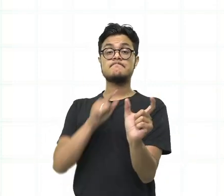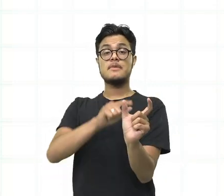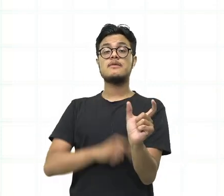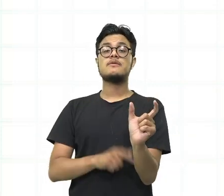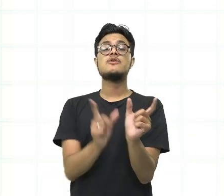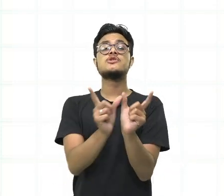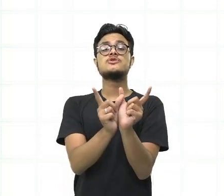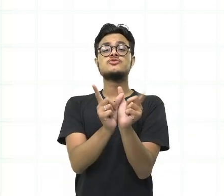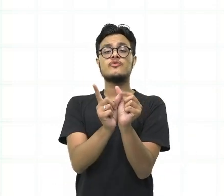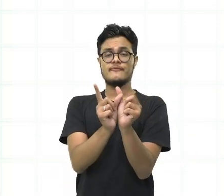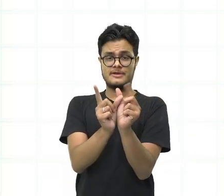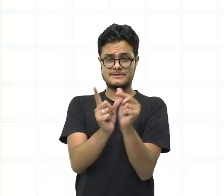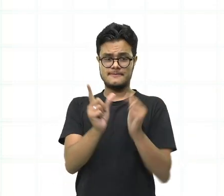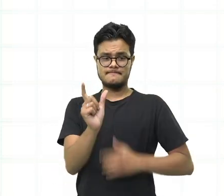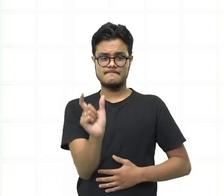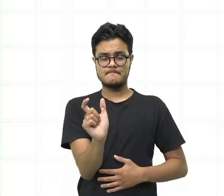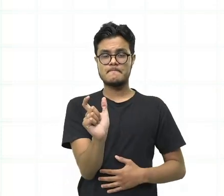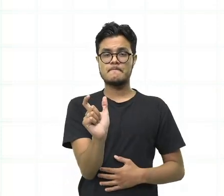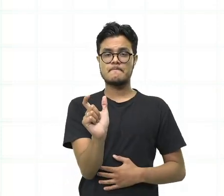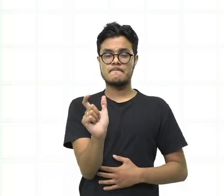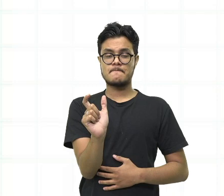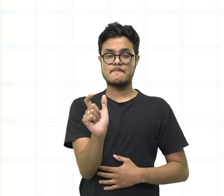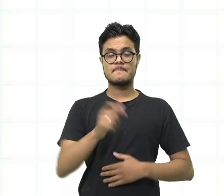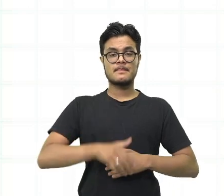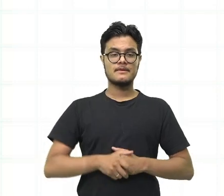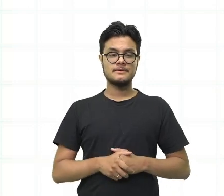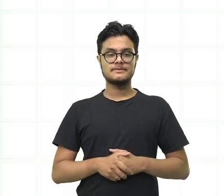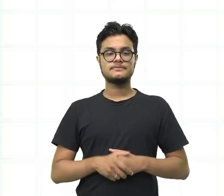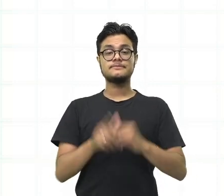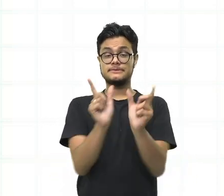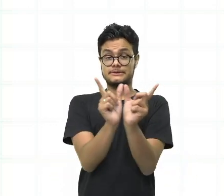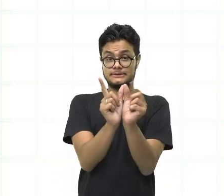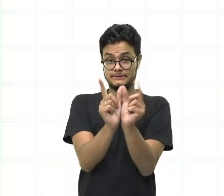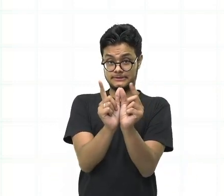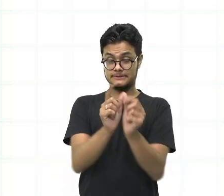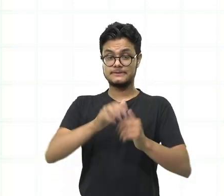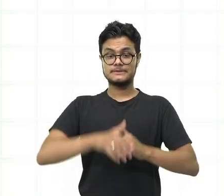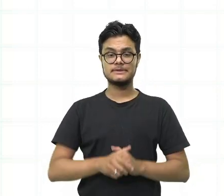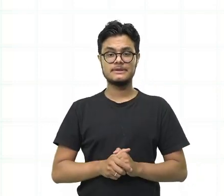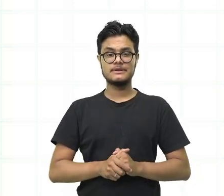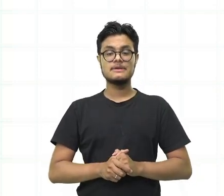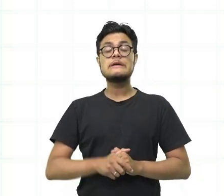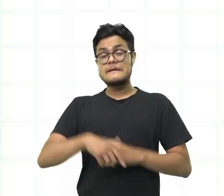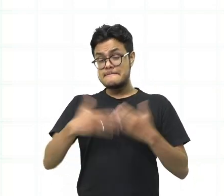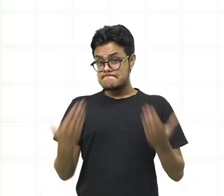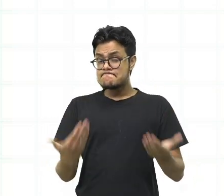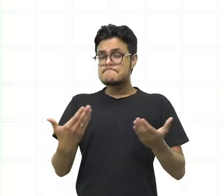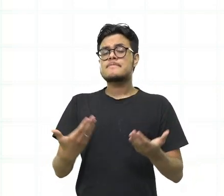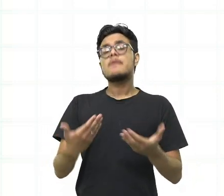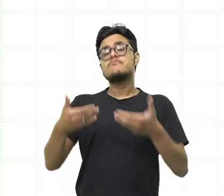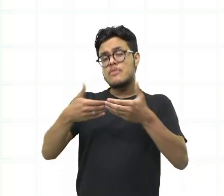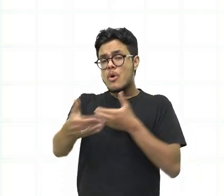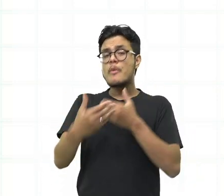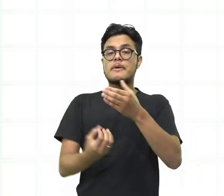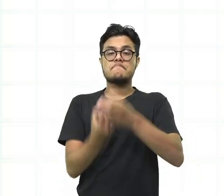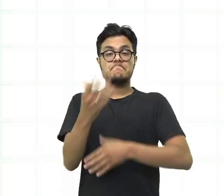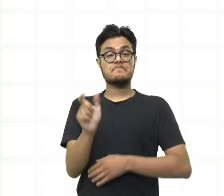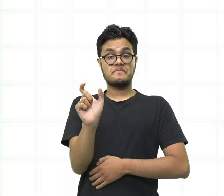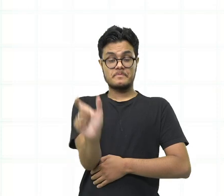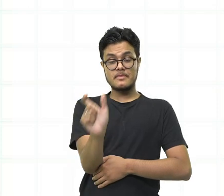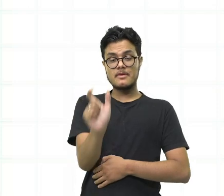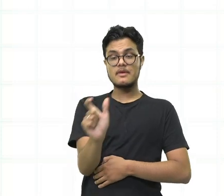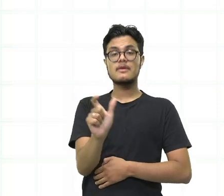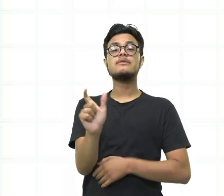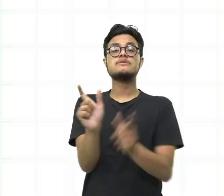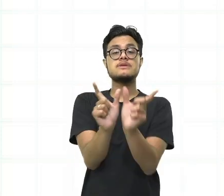derivação sufixal, tá? A sufixal é o processo de formação de palavras formadas pelo acréscimo